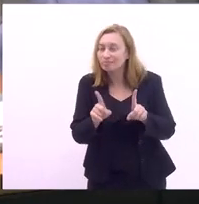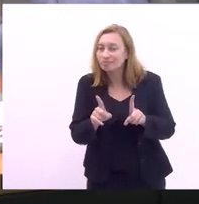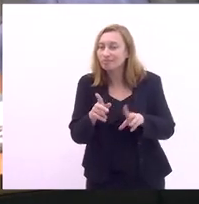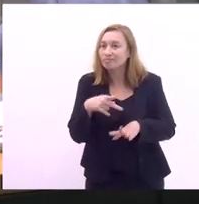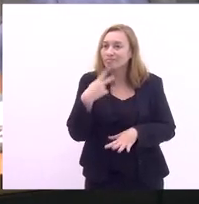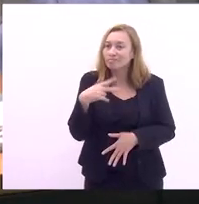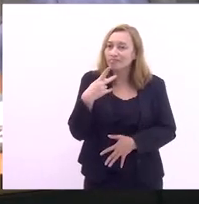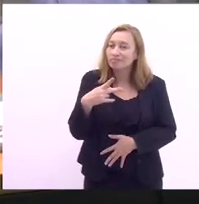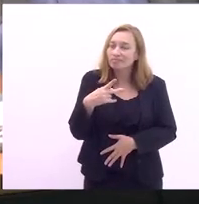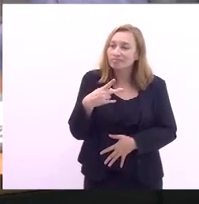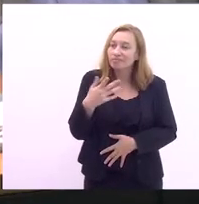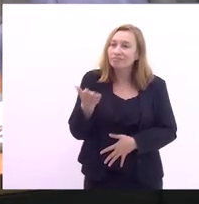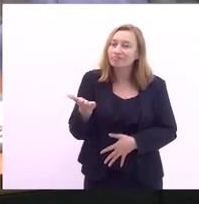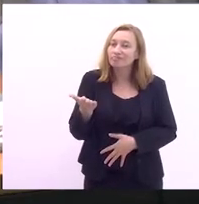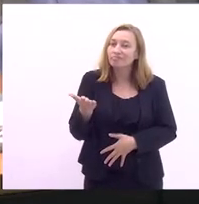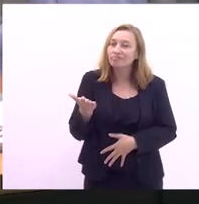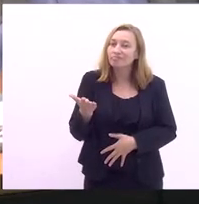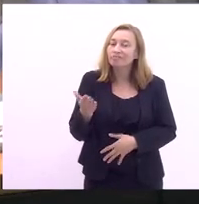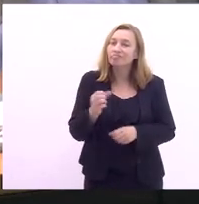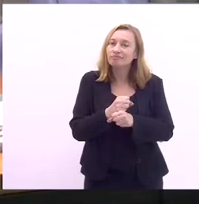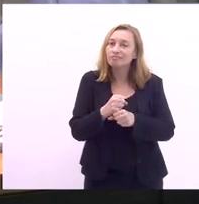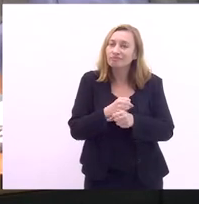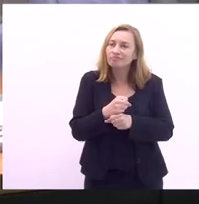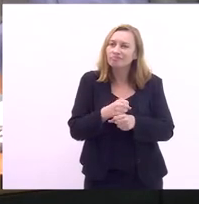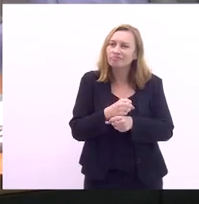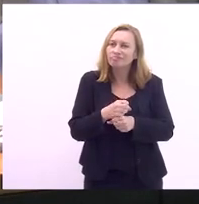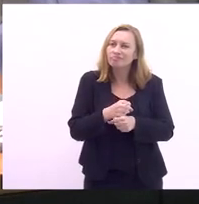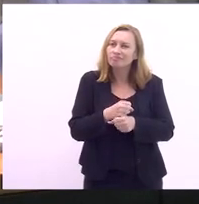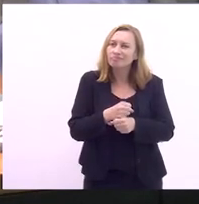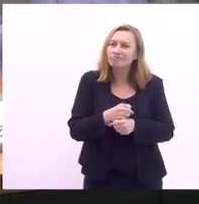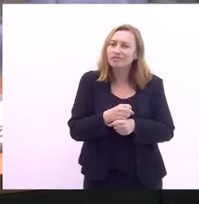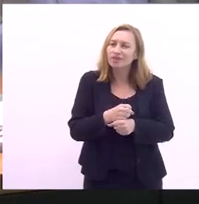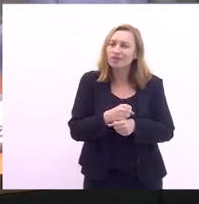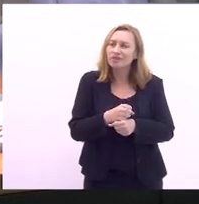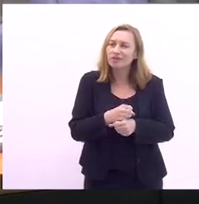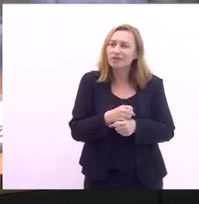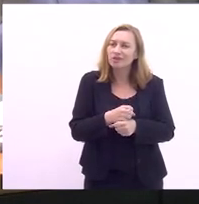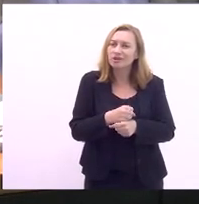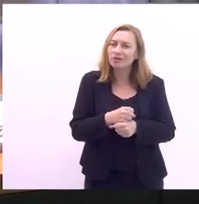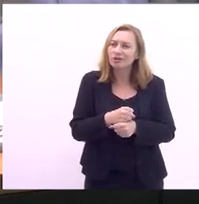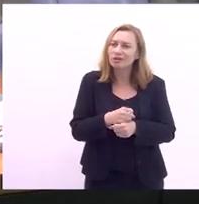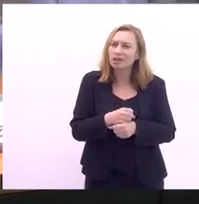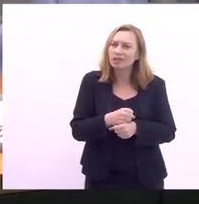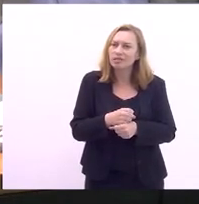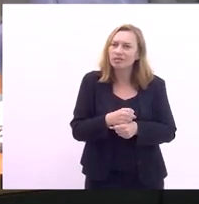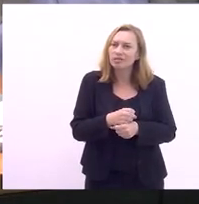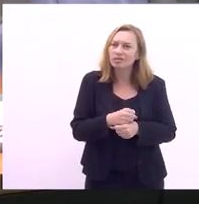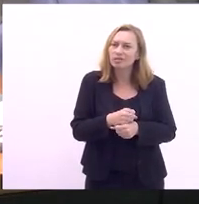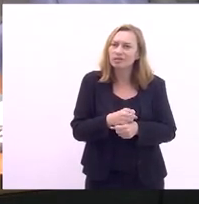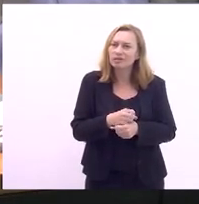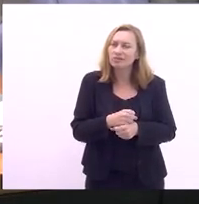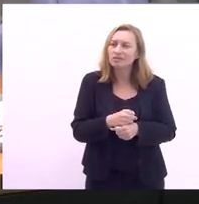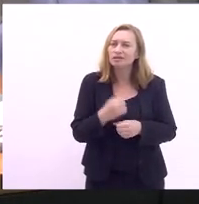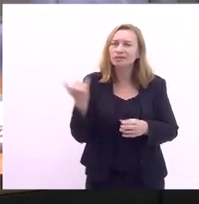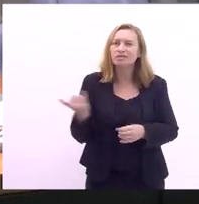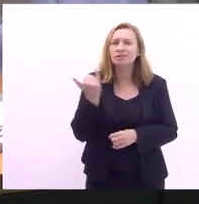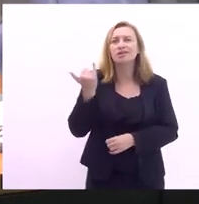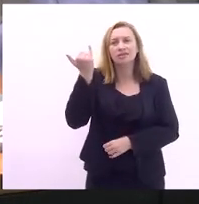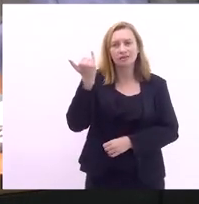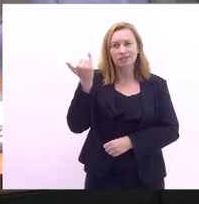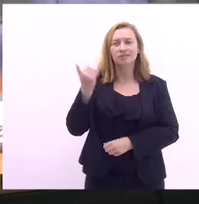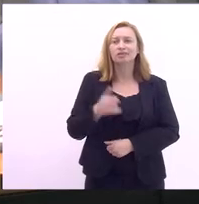dizer que esse ano é um ano extremamente importante, não pode haver